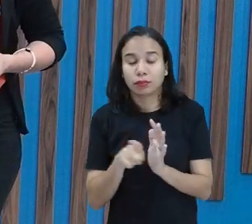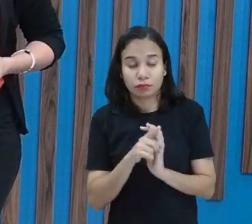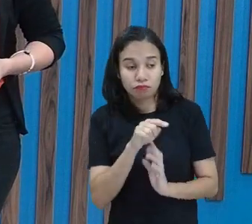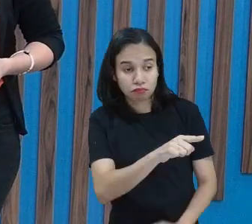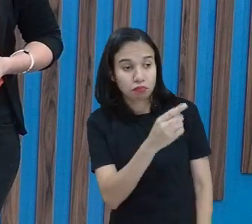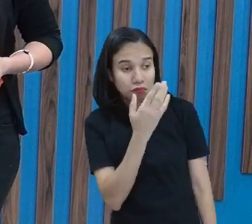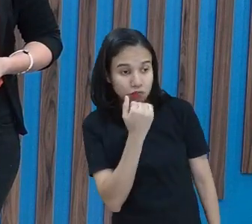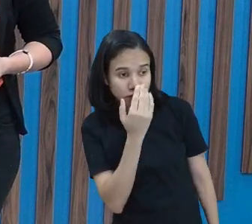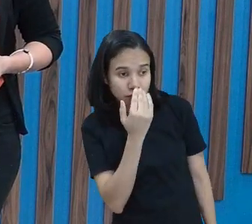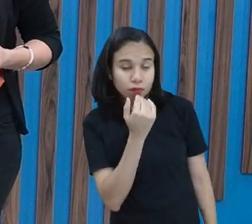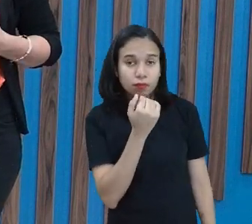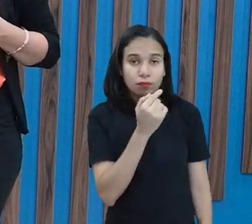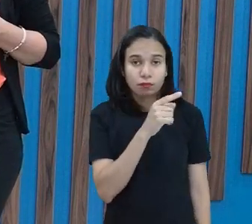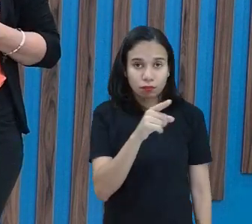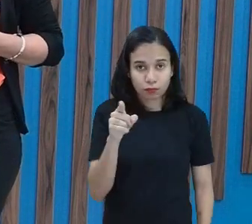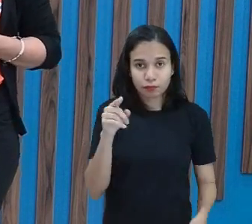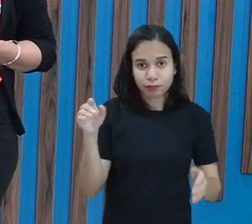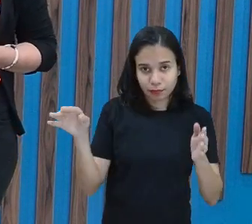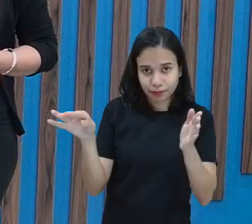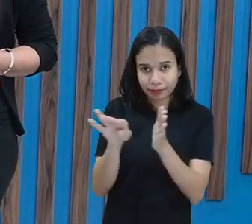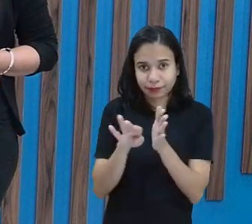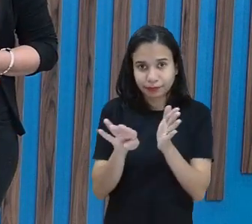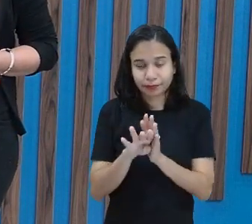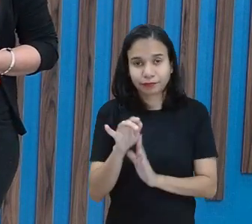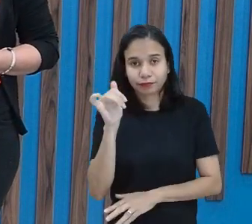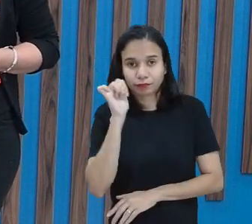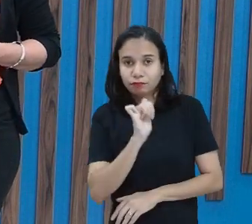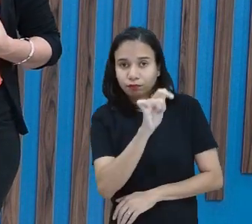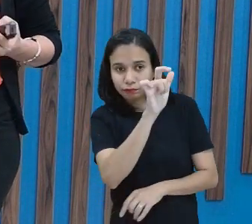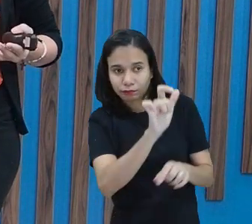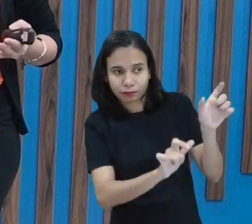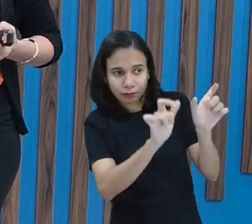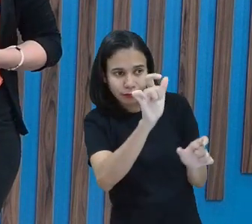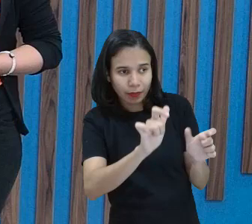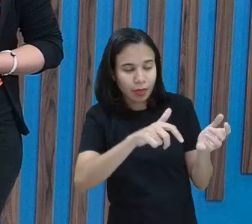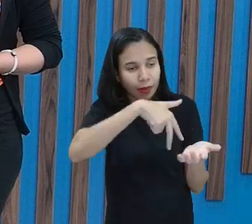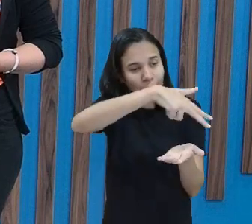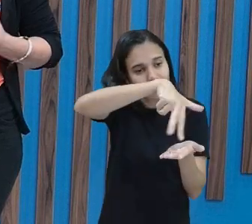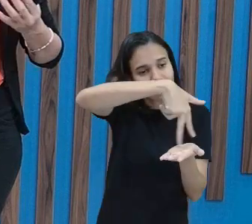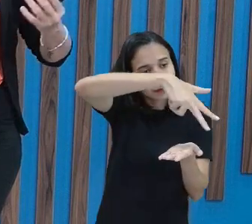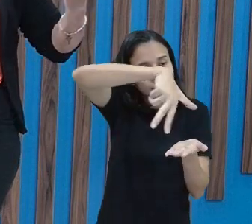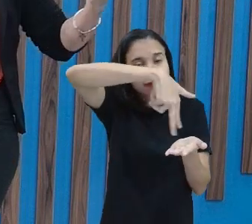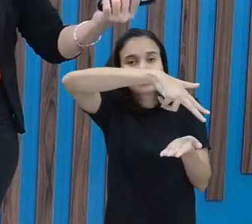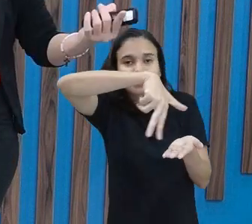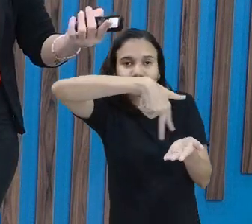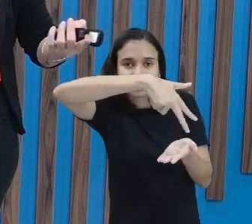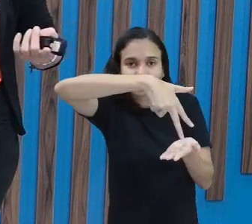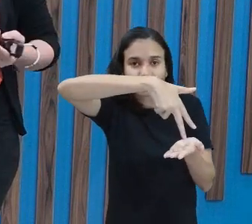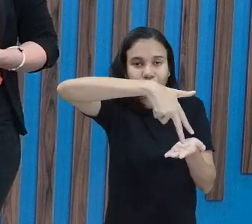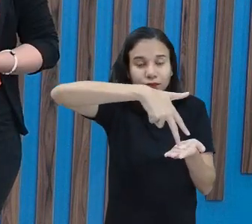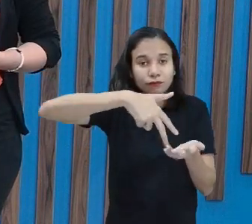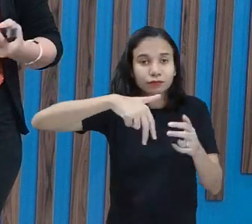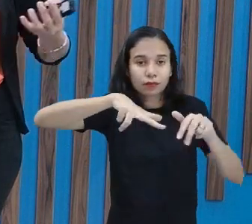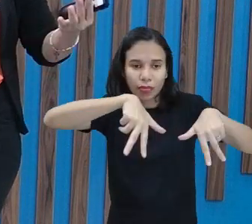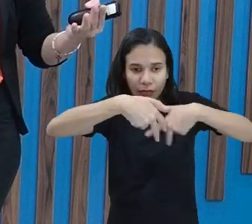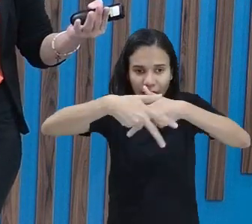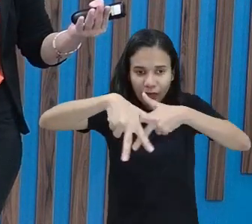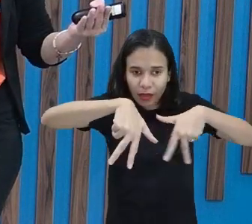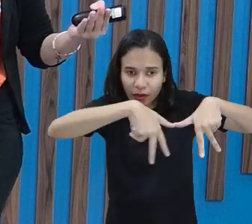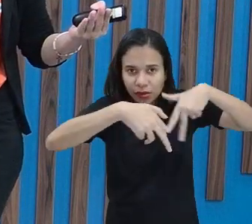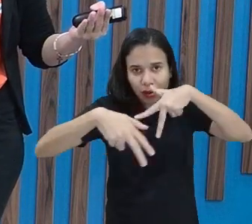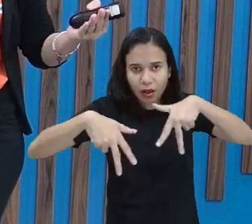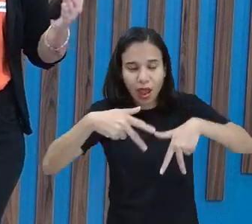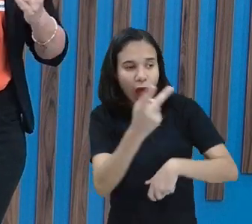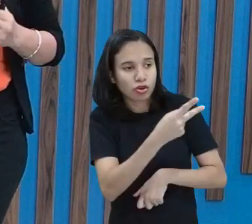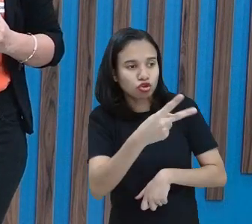Eles chegaram. Elas dançam. Elas dançam muito bem. Tá certo